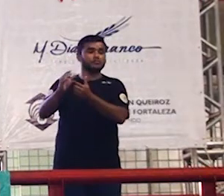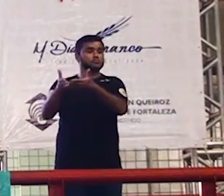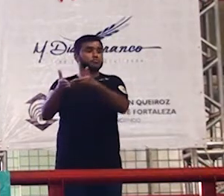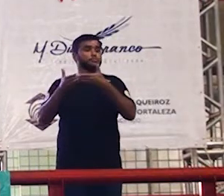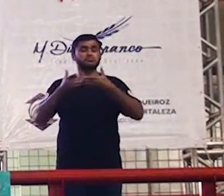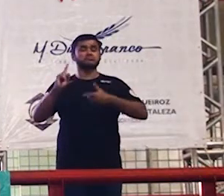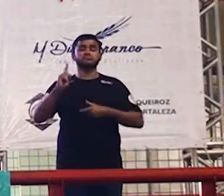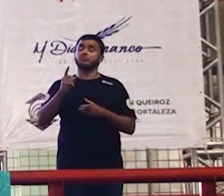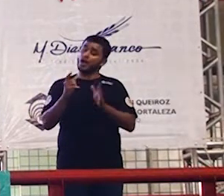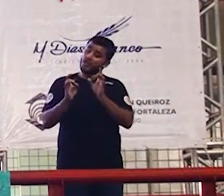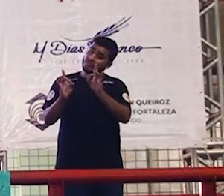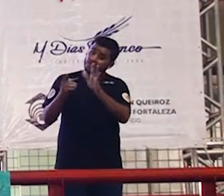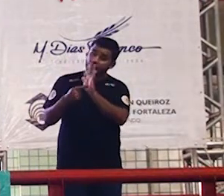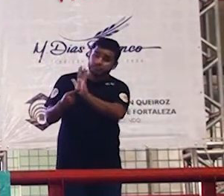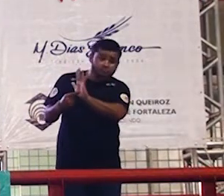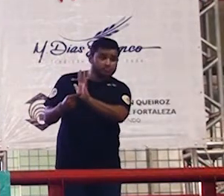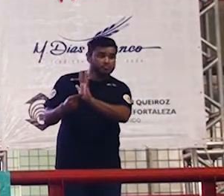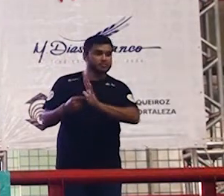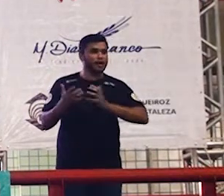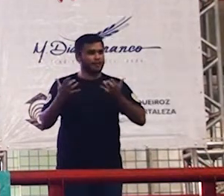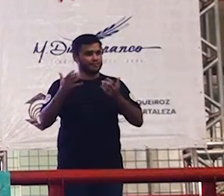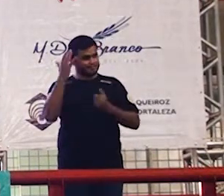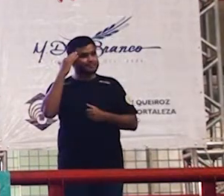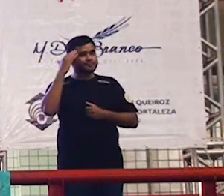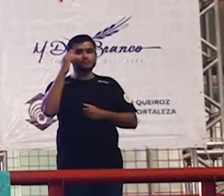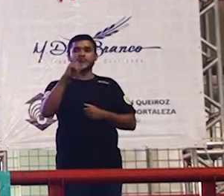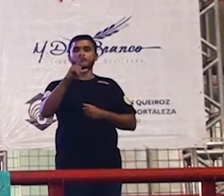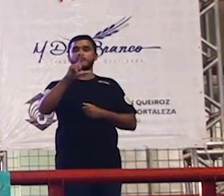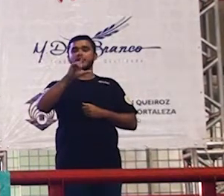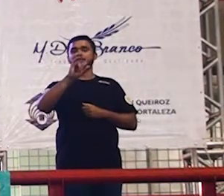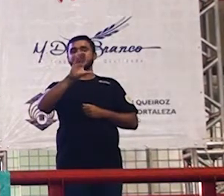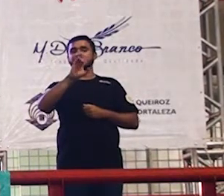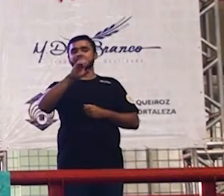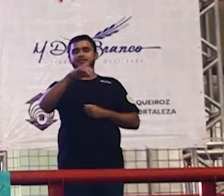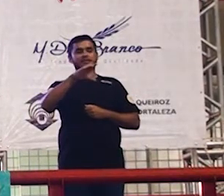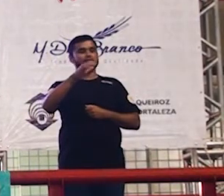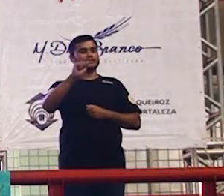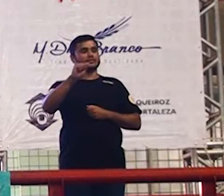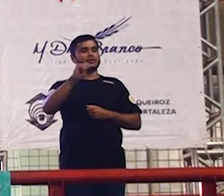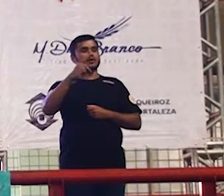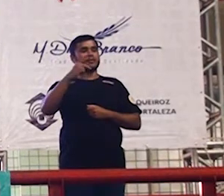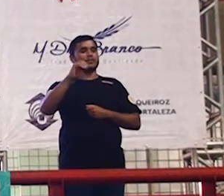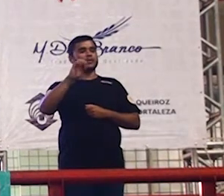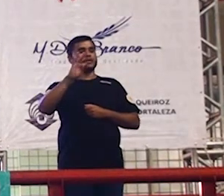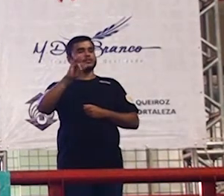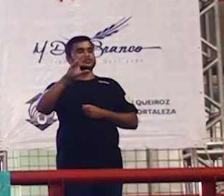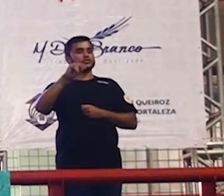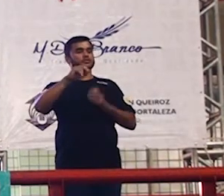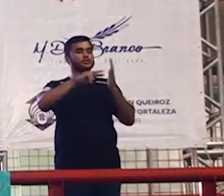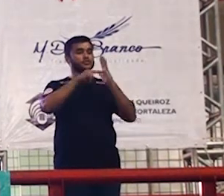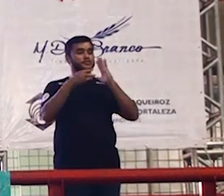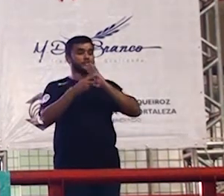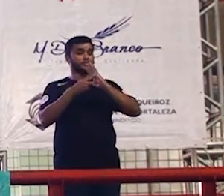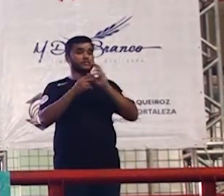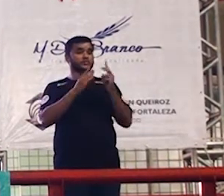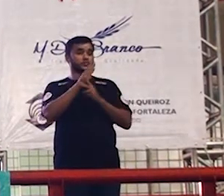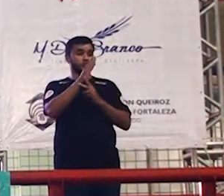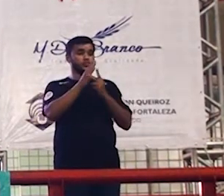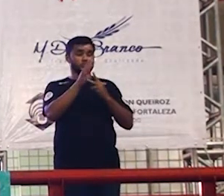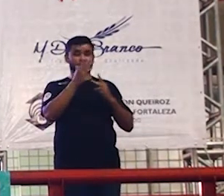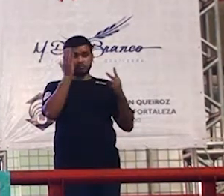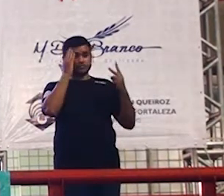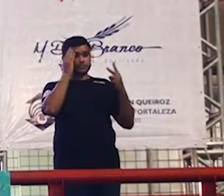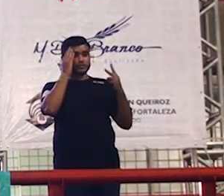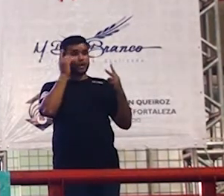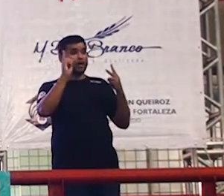pedir licença. Então o termo licença poética ganha no texto uma dupla acepção. É